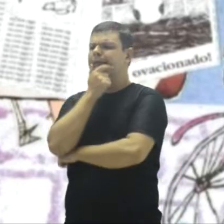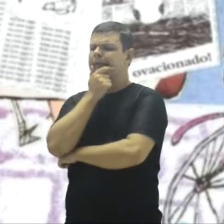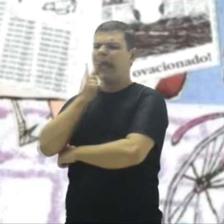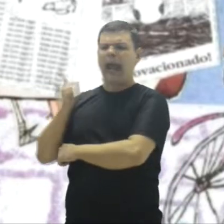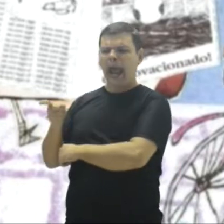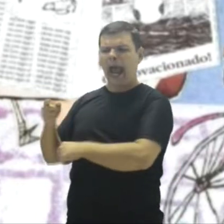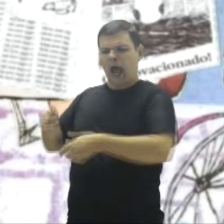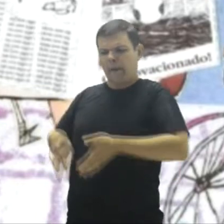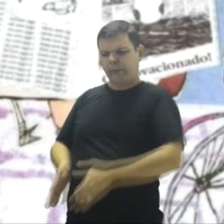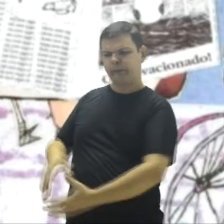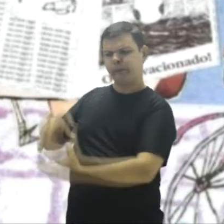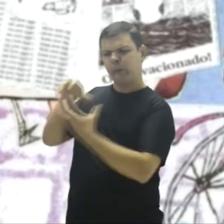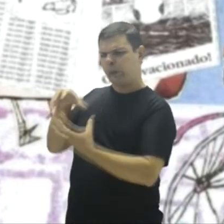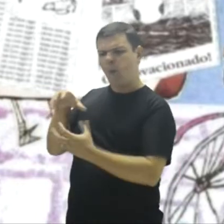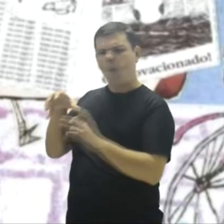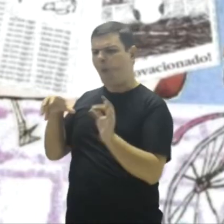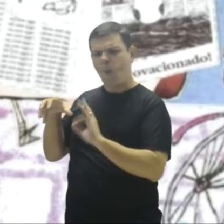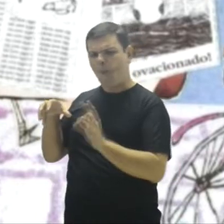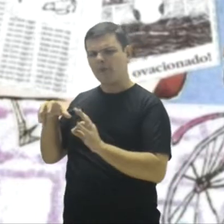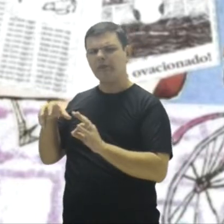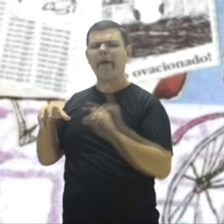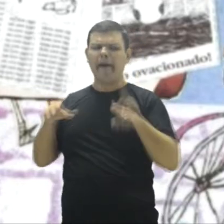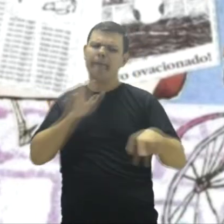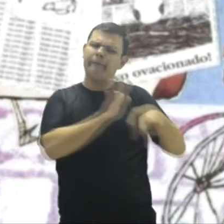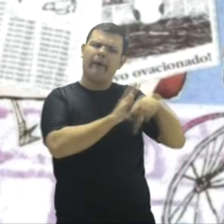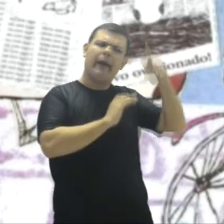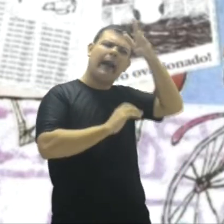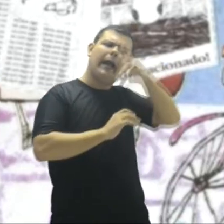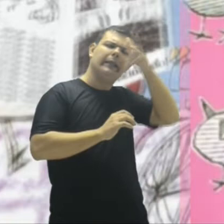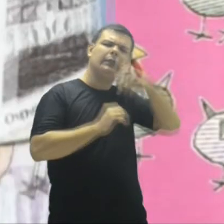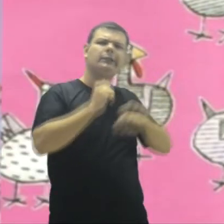ovo, as galinhas é que botam ovo.